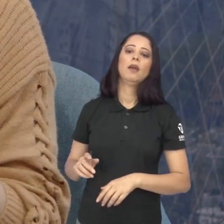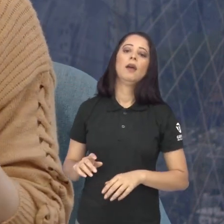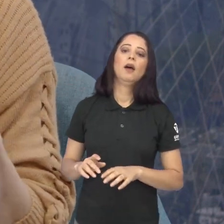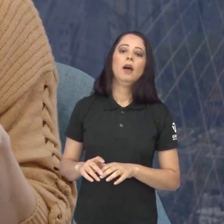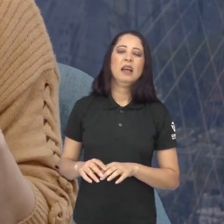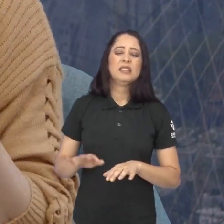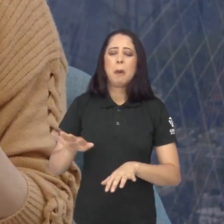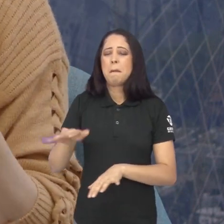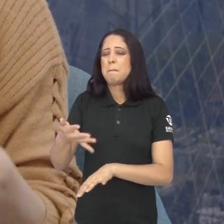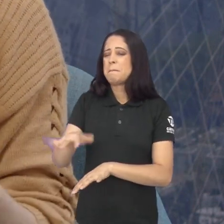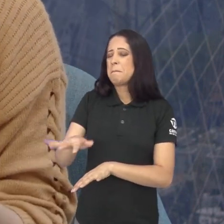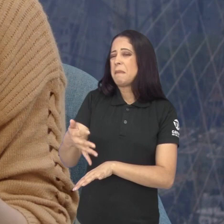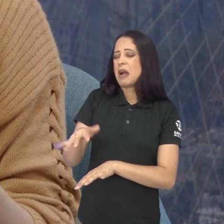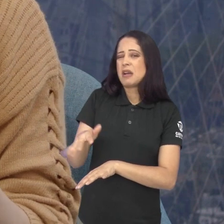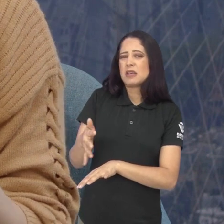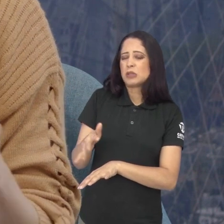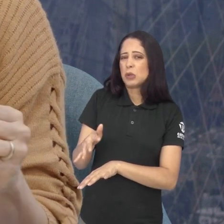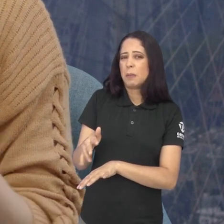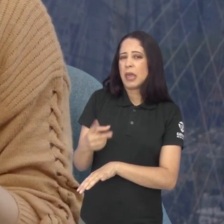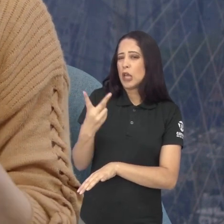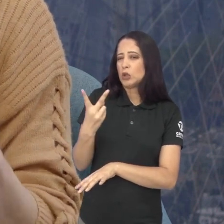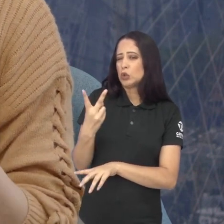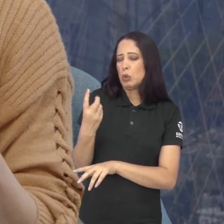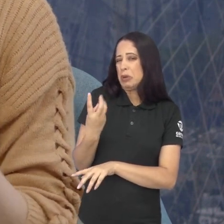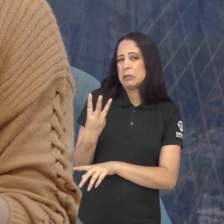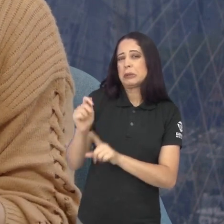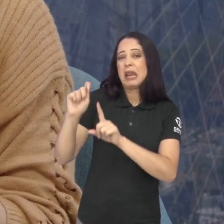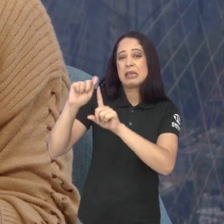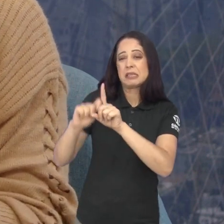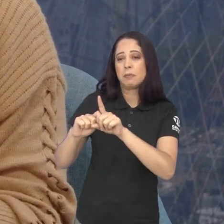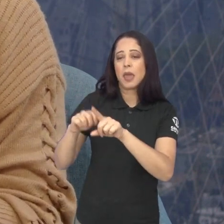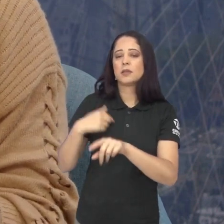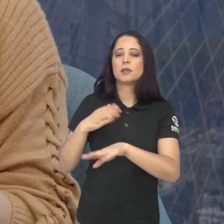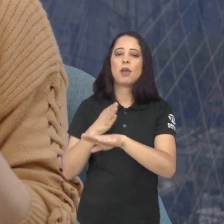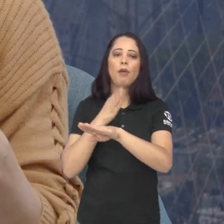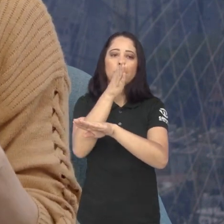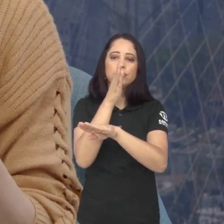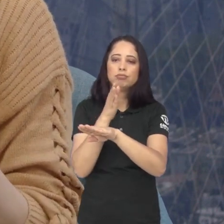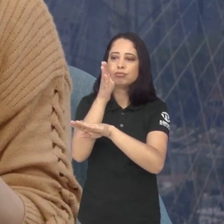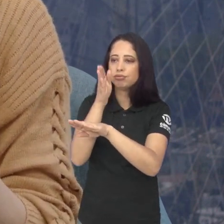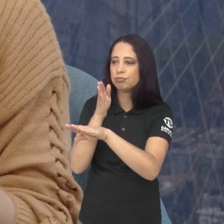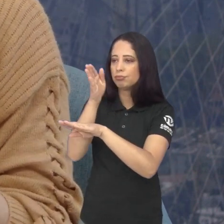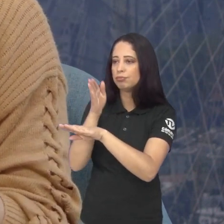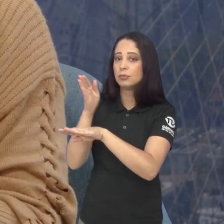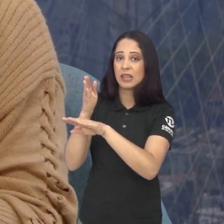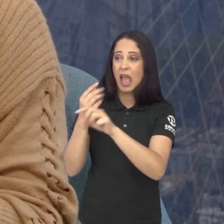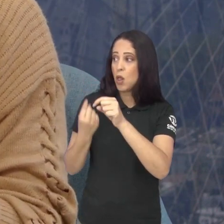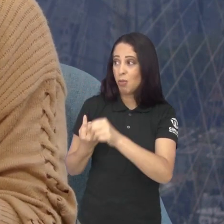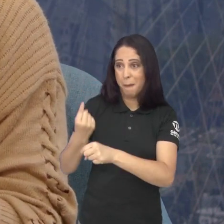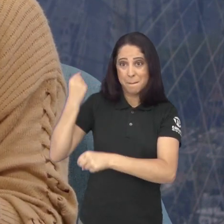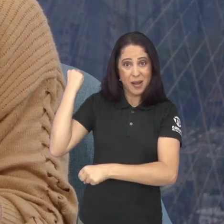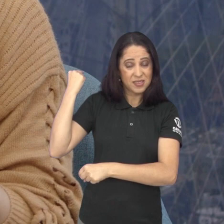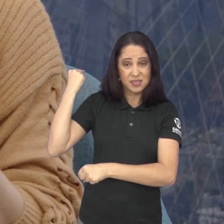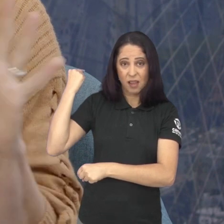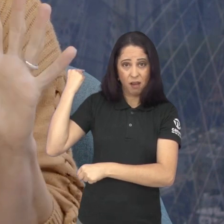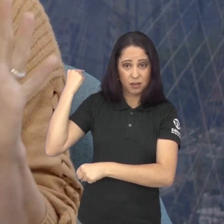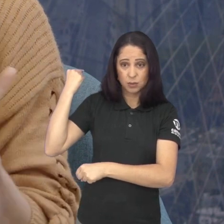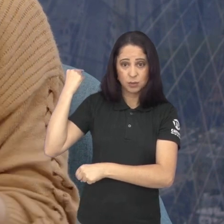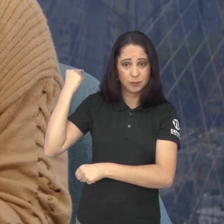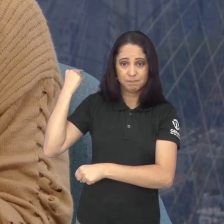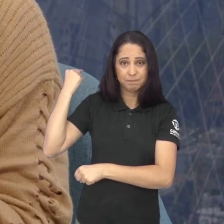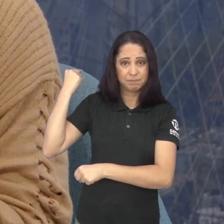saga aí de avaliação durante 2, 3 meses. Naquela época que eu até comentei, né,